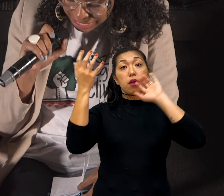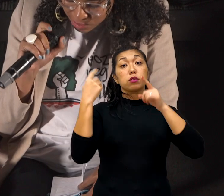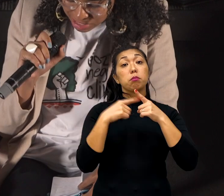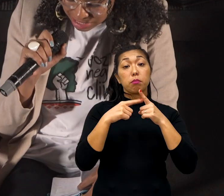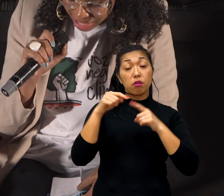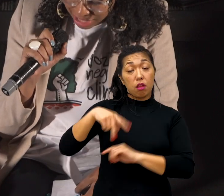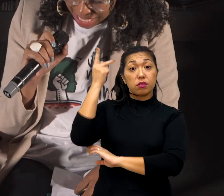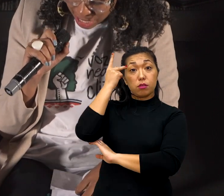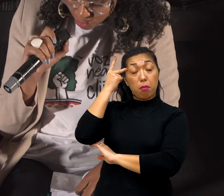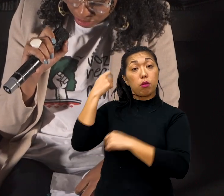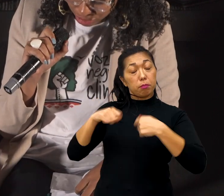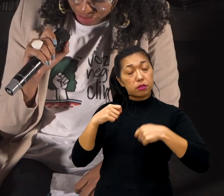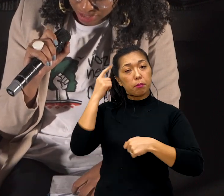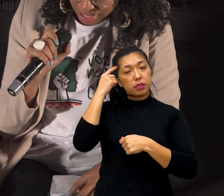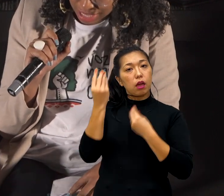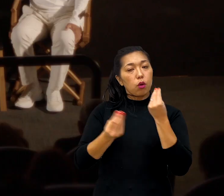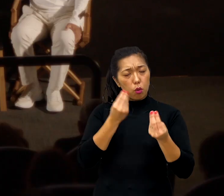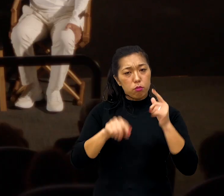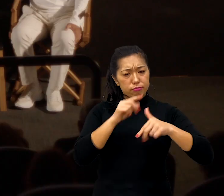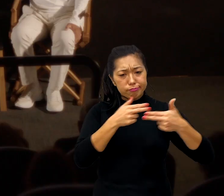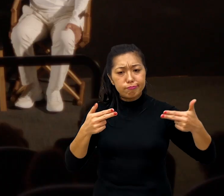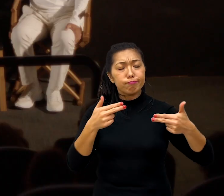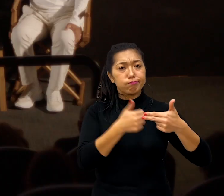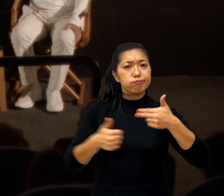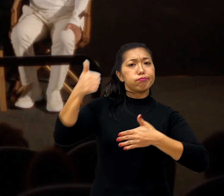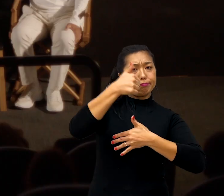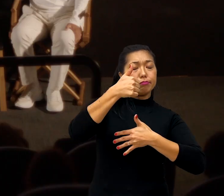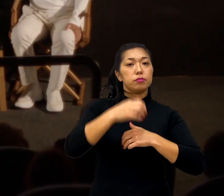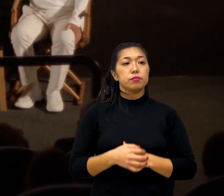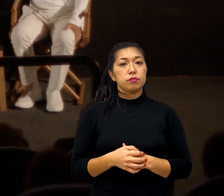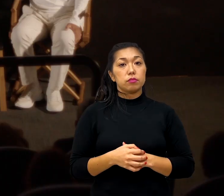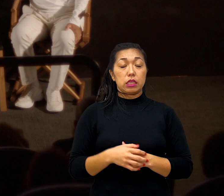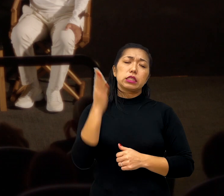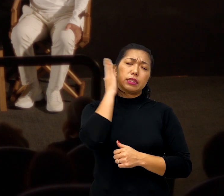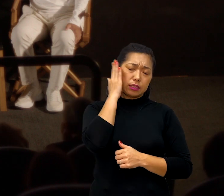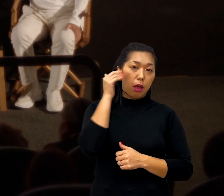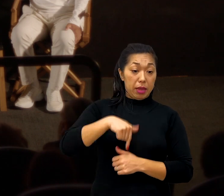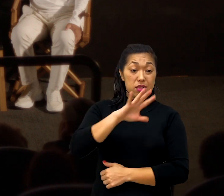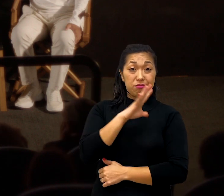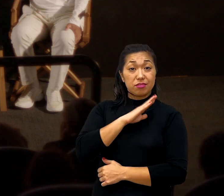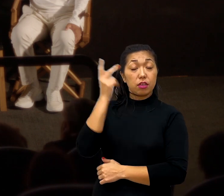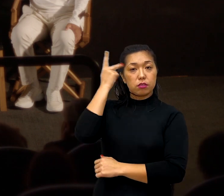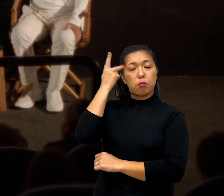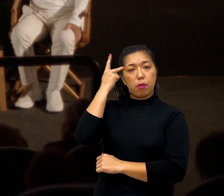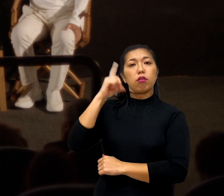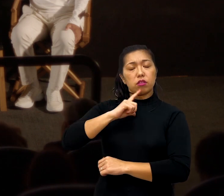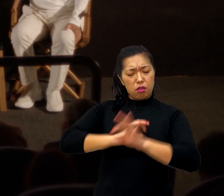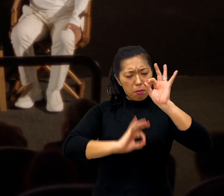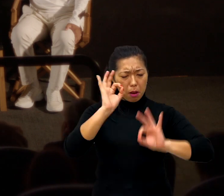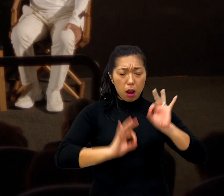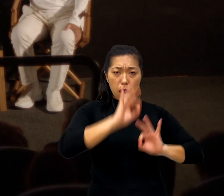precisa priorizar recursos. E a gente sabe que a cidade de São Paulo teve um planejamento